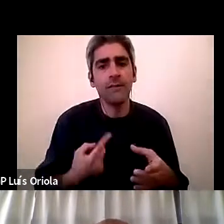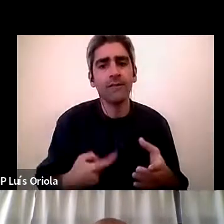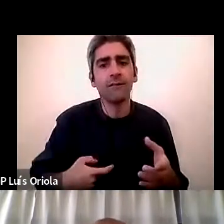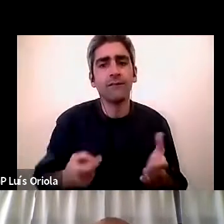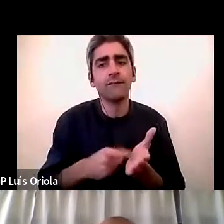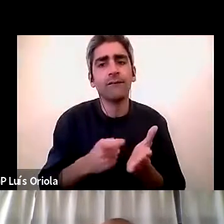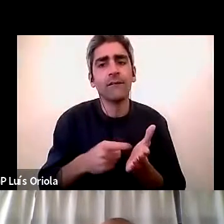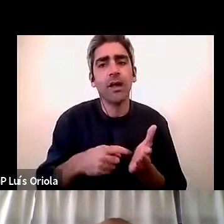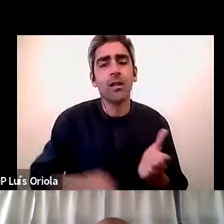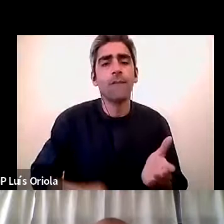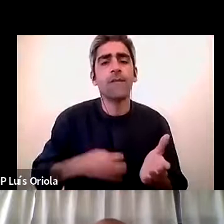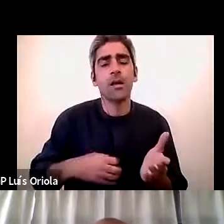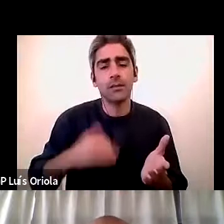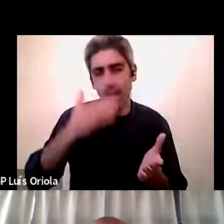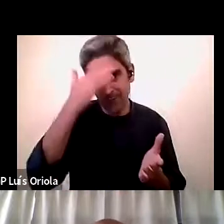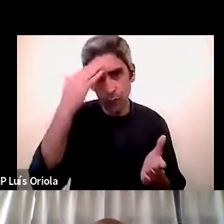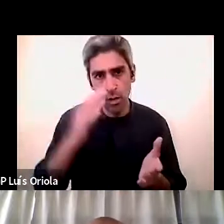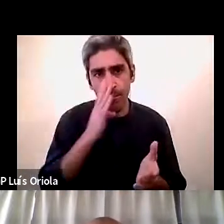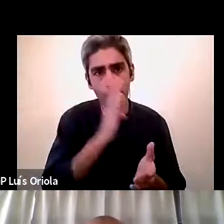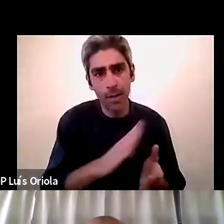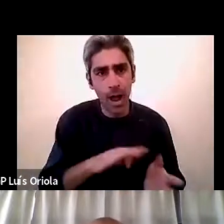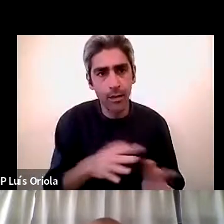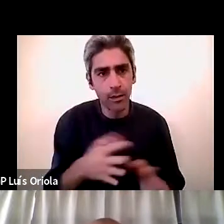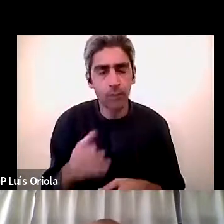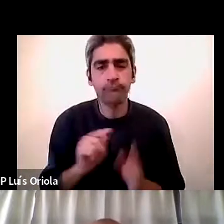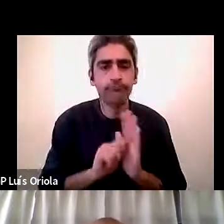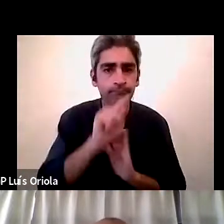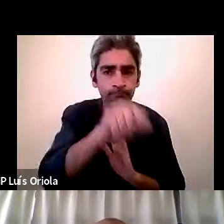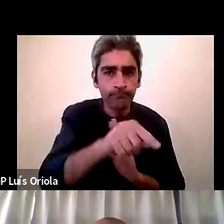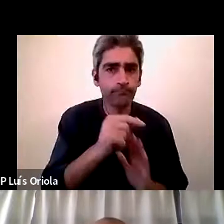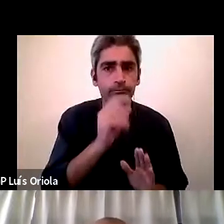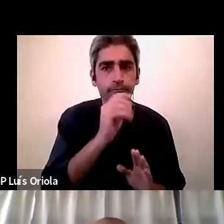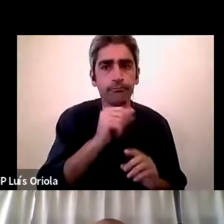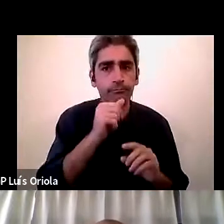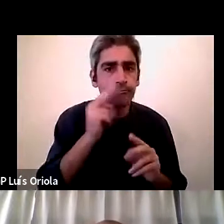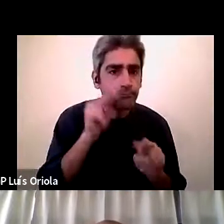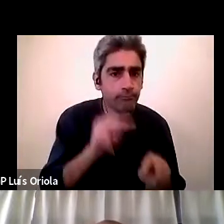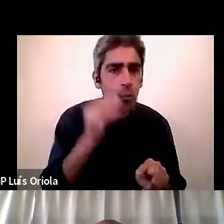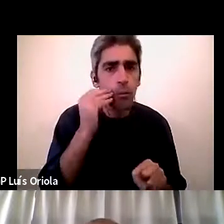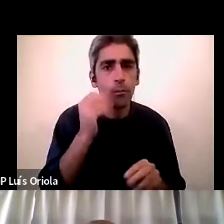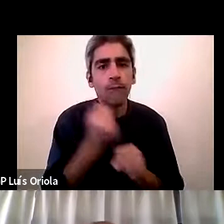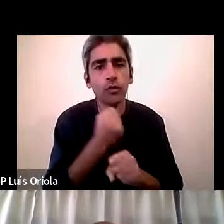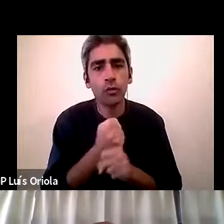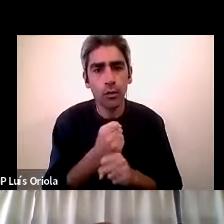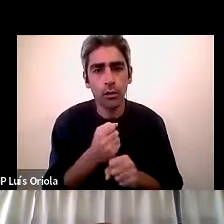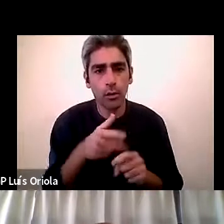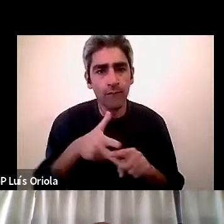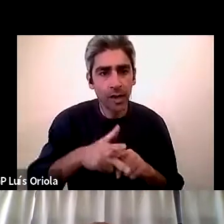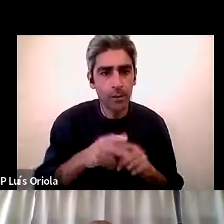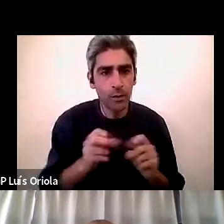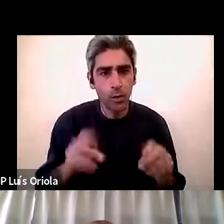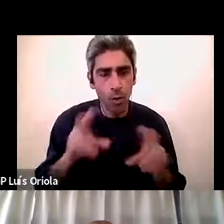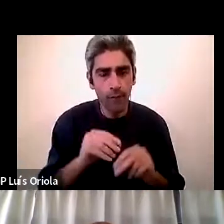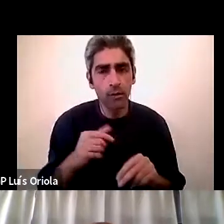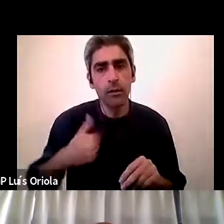confiança, alguma dificuldade na implementação, na ida ao terreno, na utilização das ferramentas. E presencialmente é muito